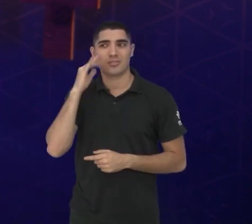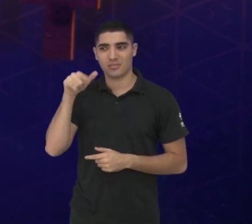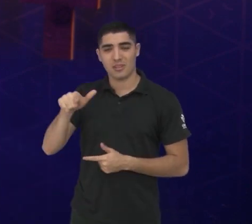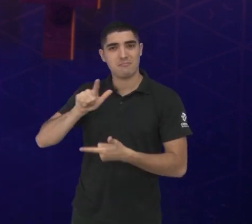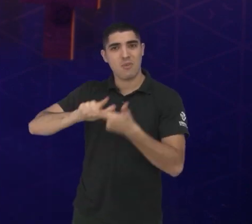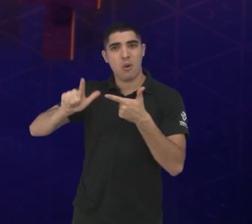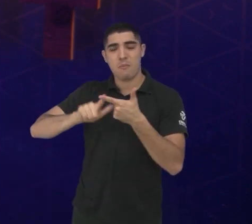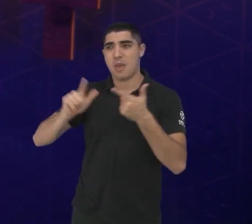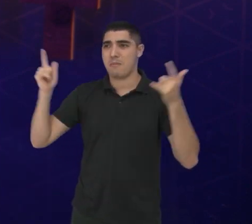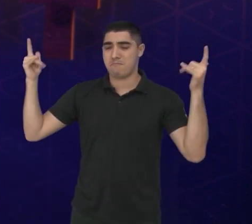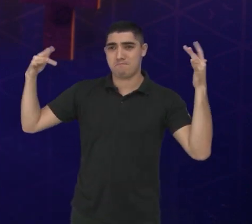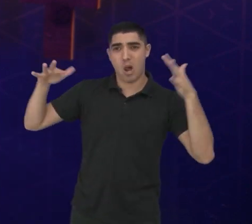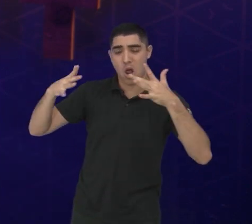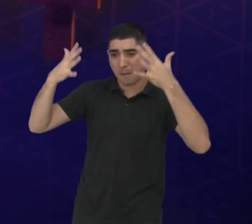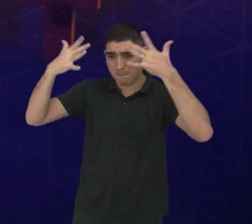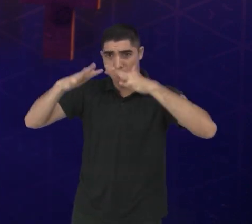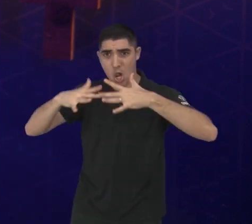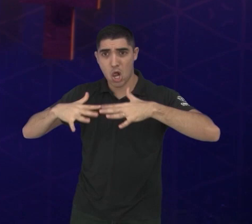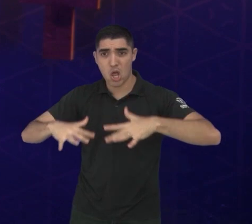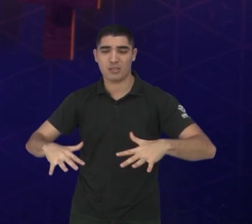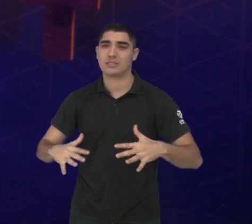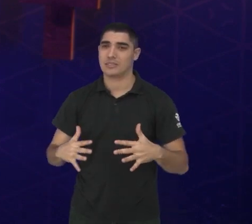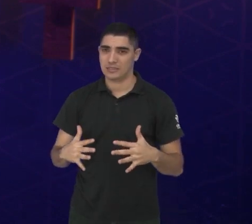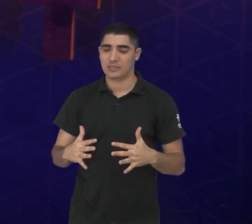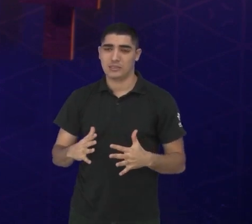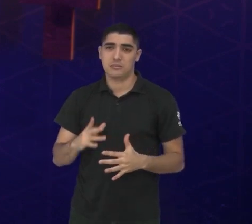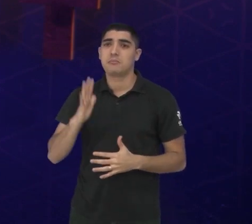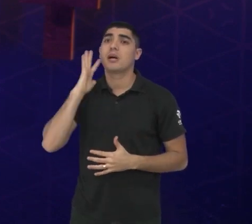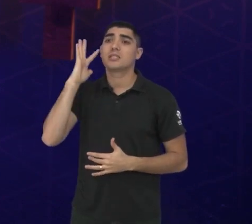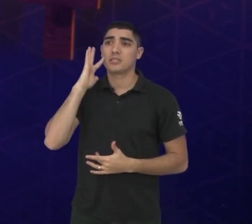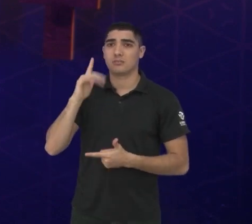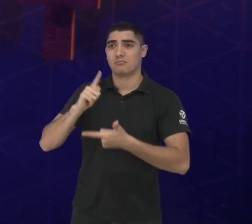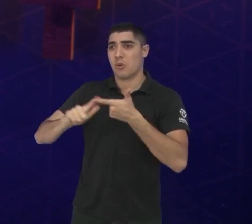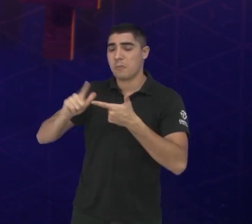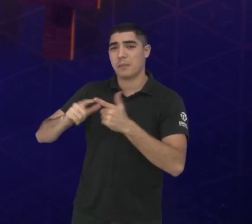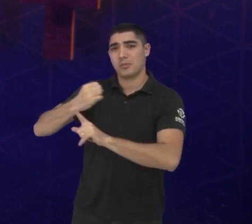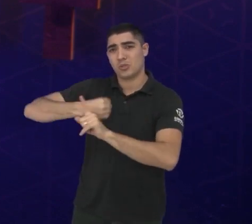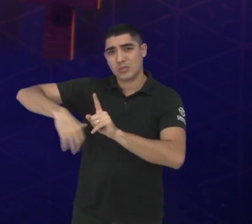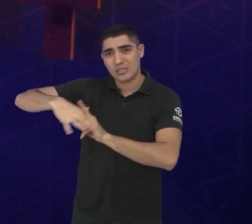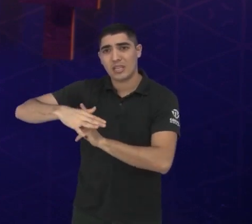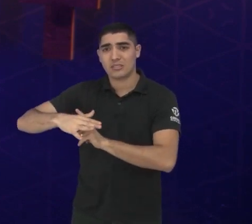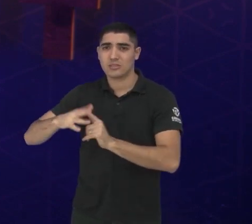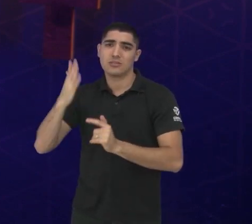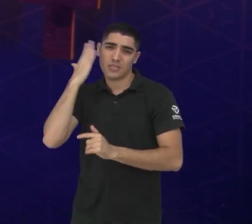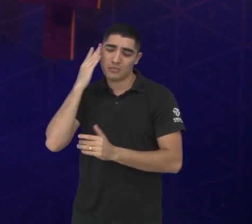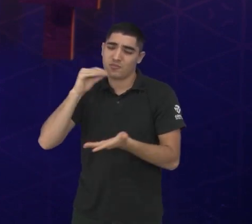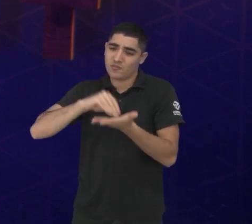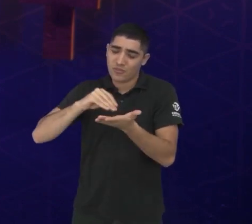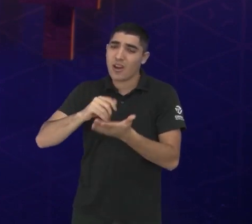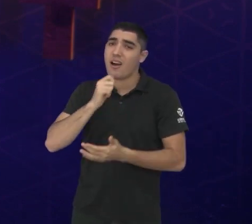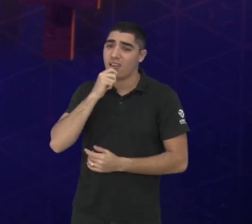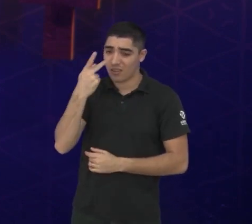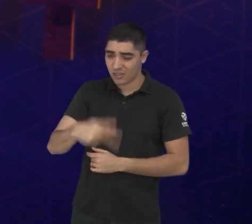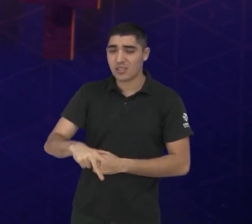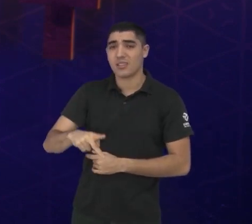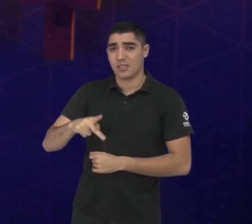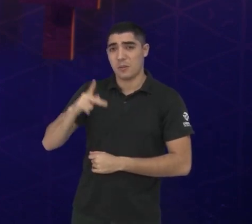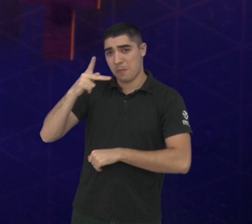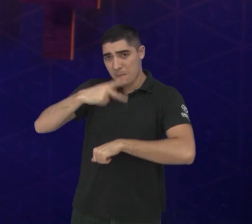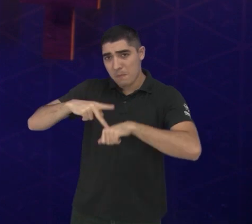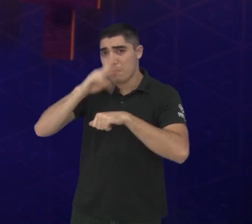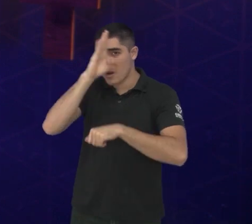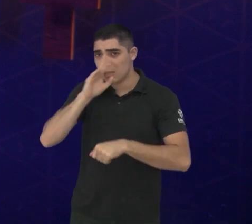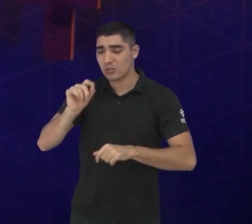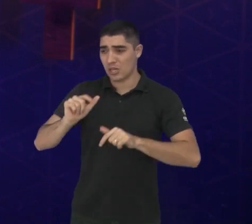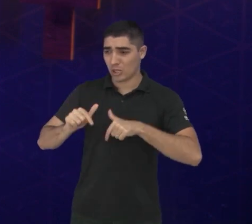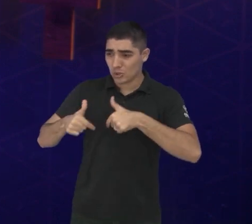todo esse desastre e também que a gente não, em questões sociais mesmo, né? A gente sabe da nossa carência de políticas públicas e o